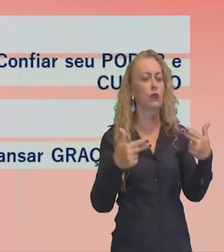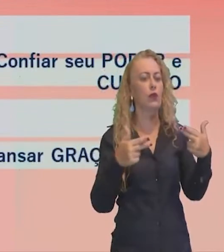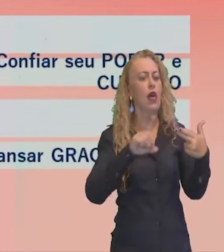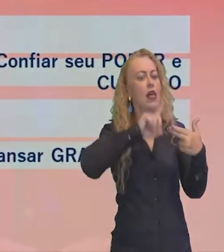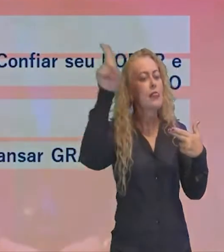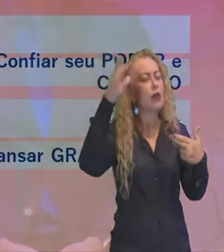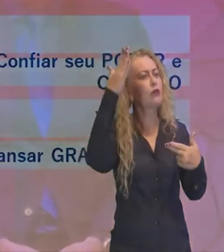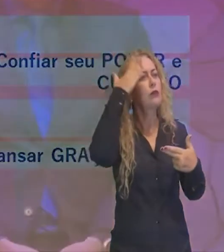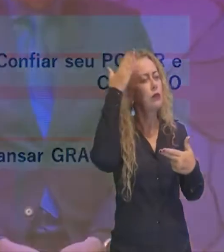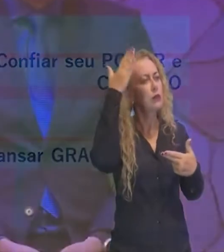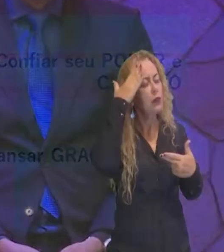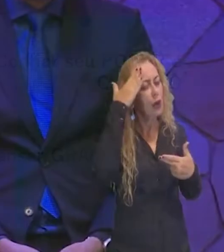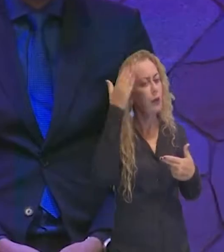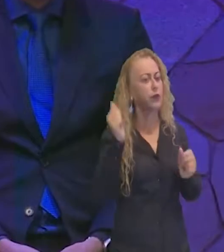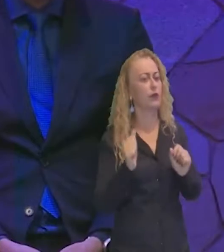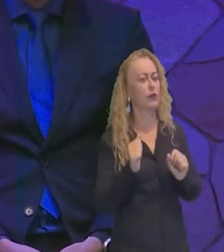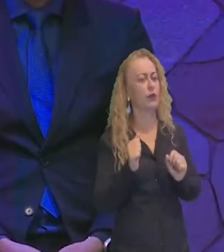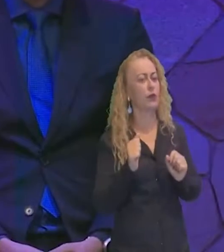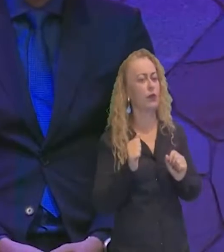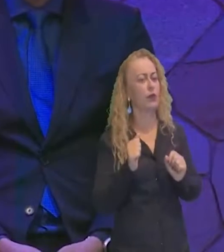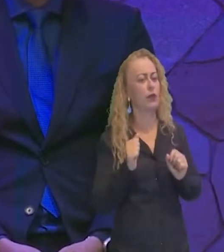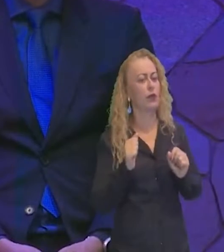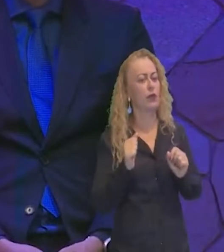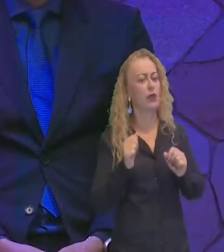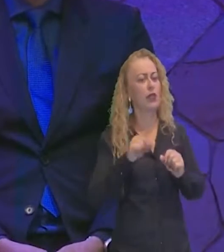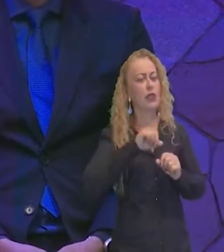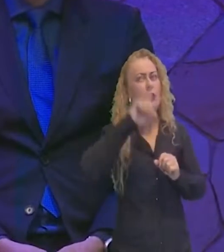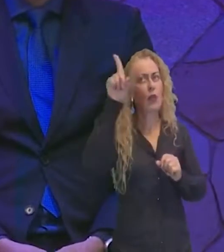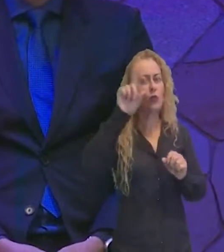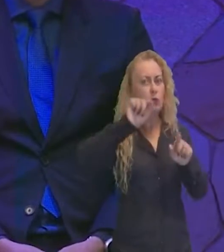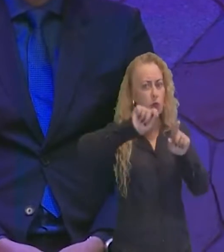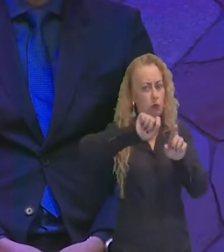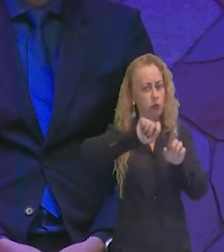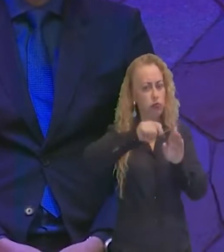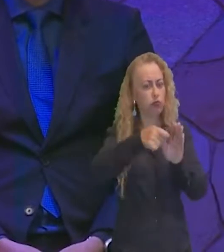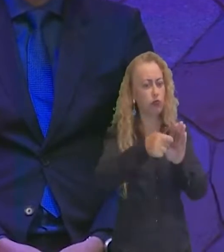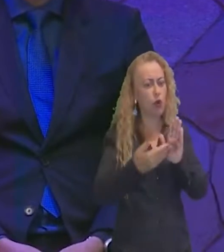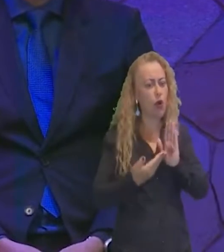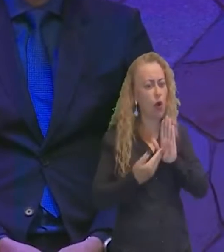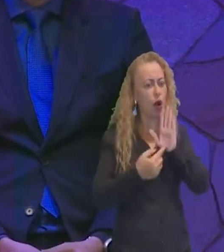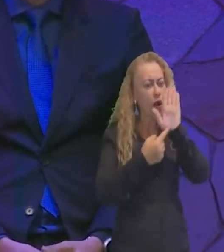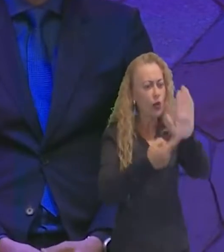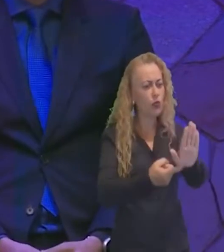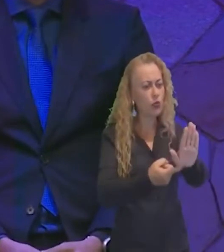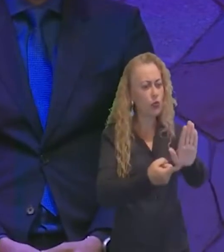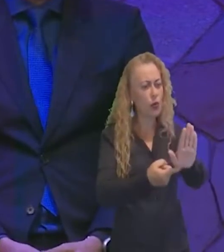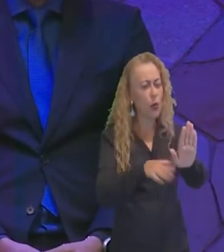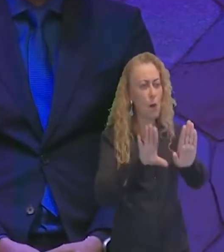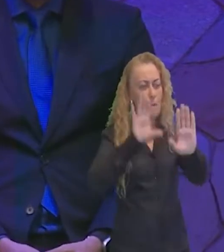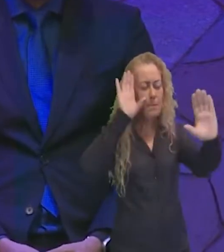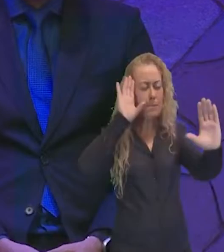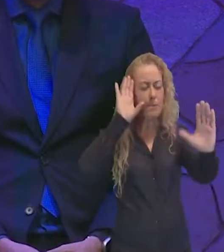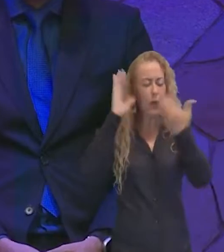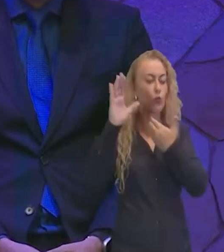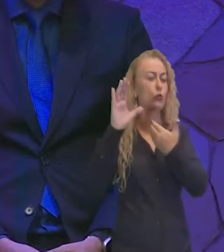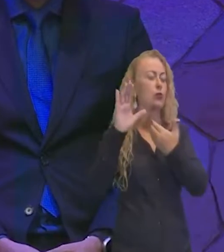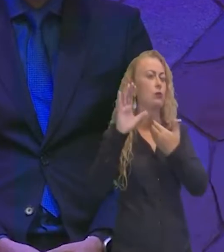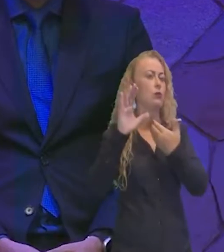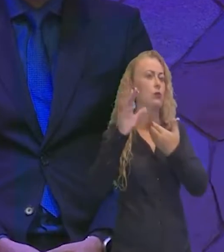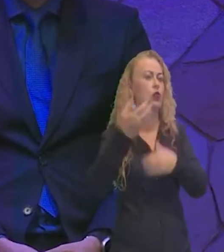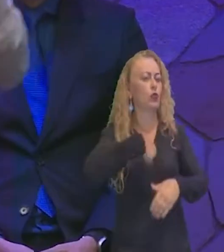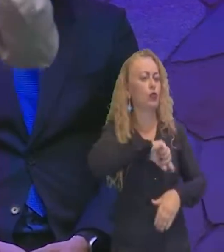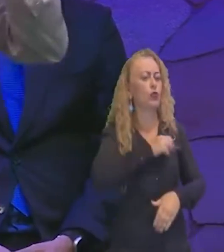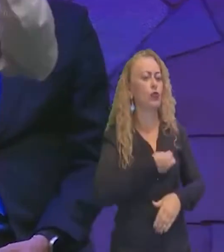texto, ele é fundamental. Ele vira uma chave na nossa vida quando nós o entendemos.